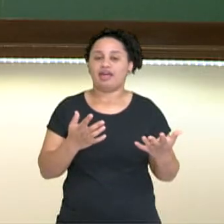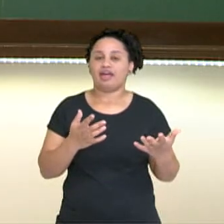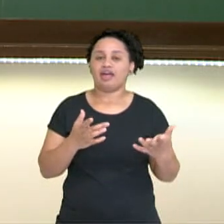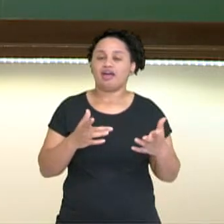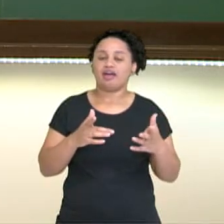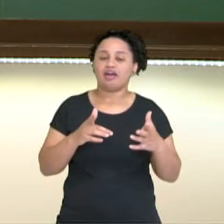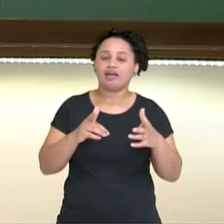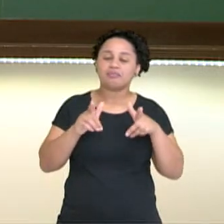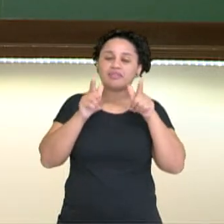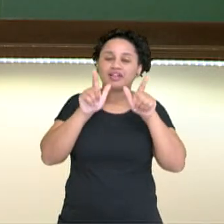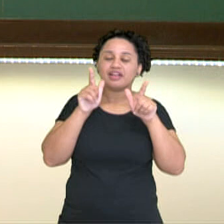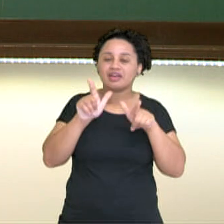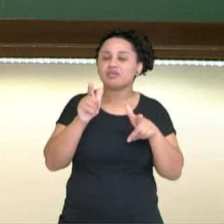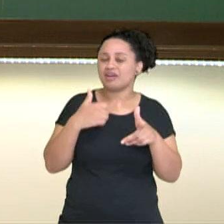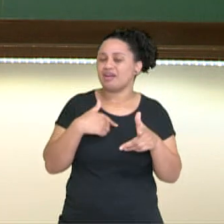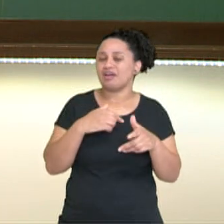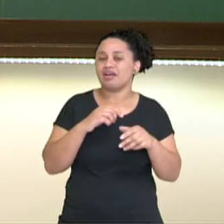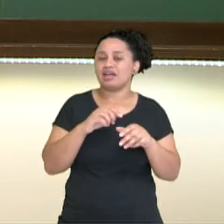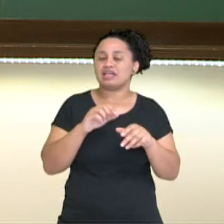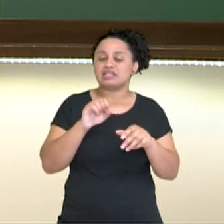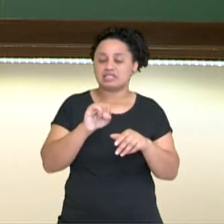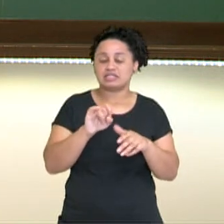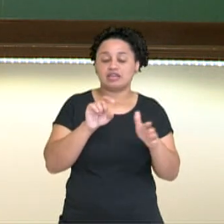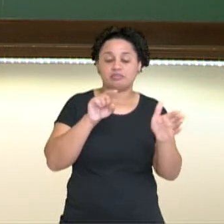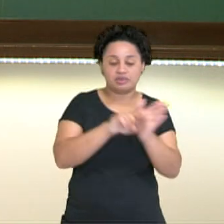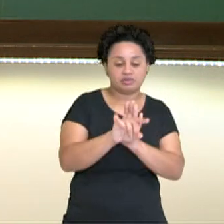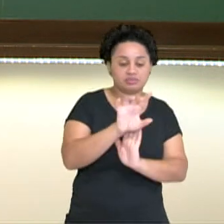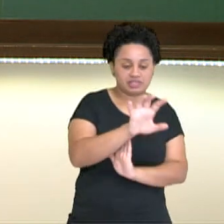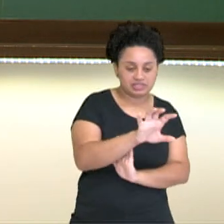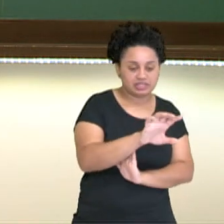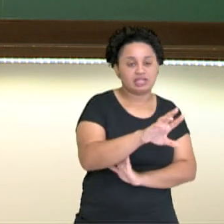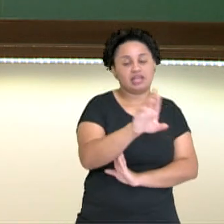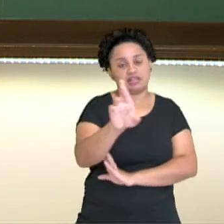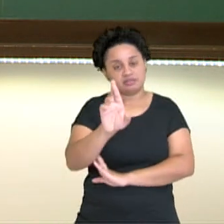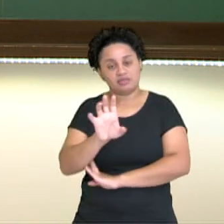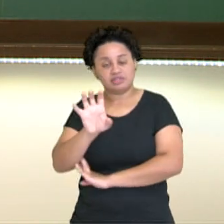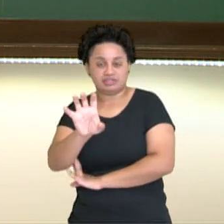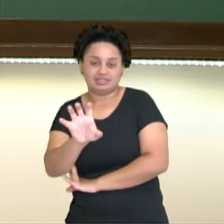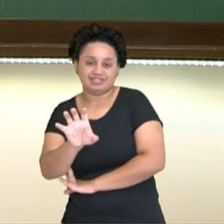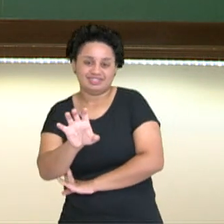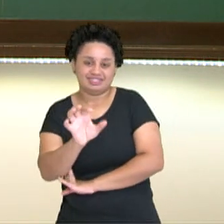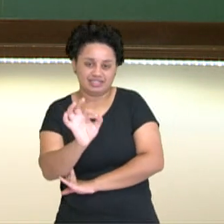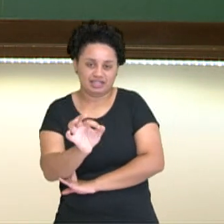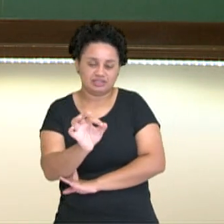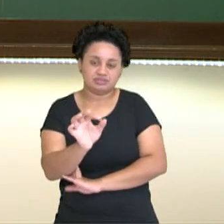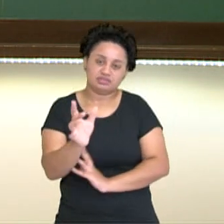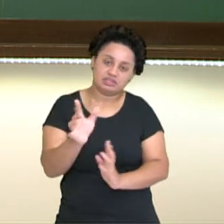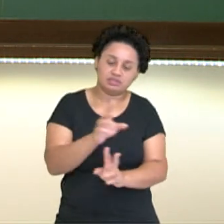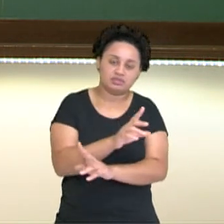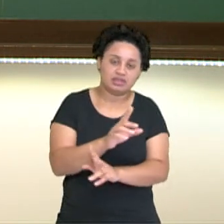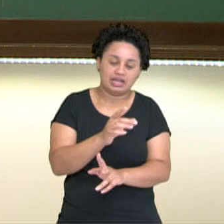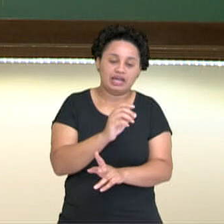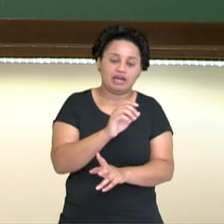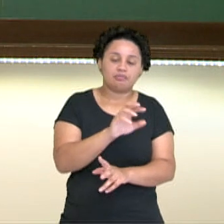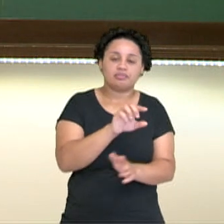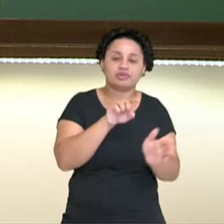no sentido assim, se a pergunta foi feita com isso, a resposta é com isso. Se foi feita com are, a resposta é com are. Beleza?